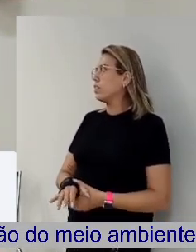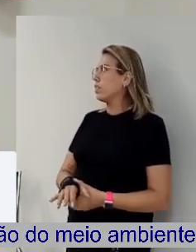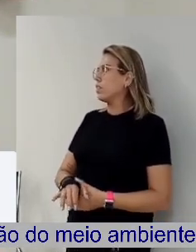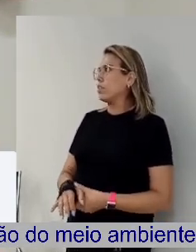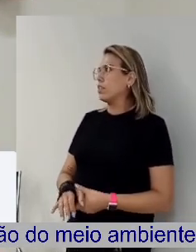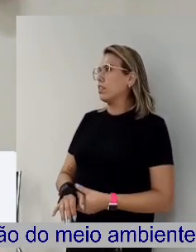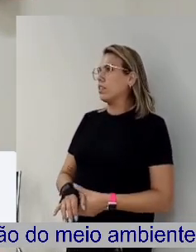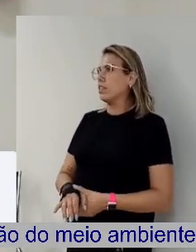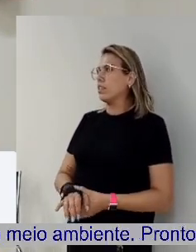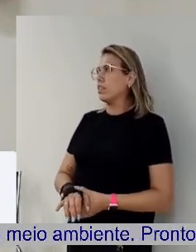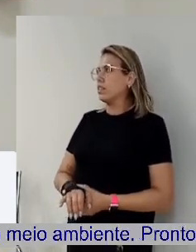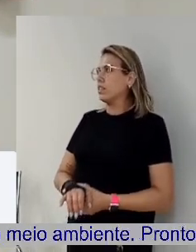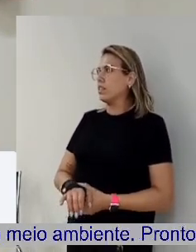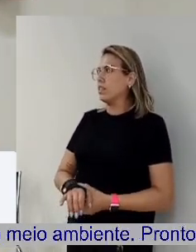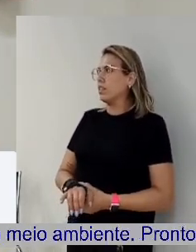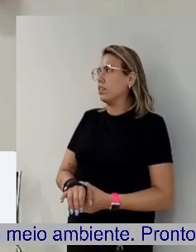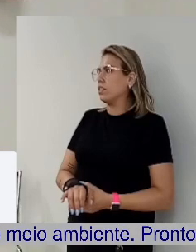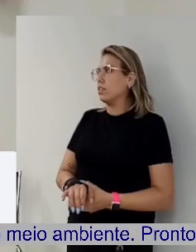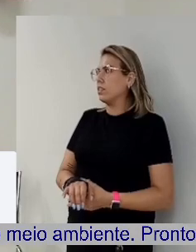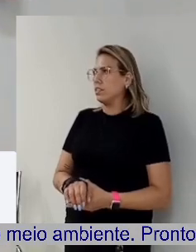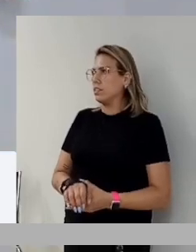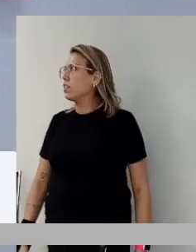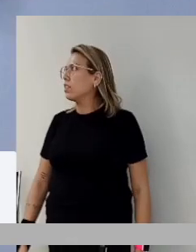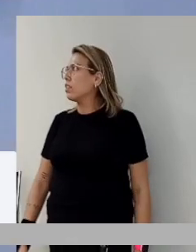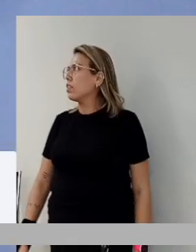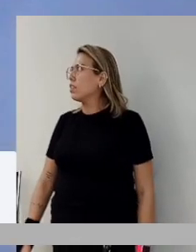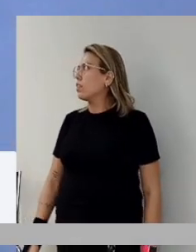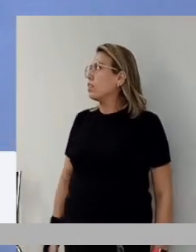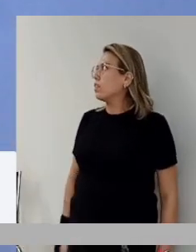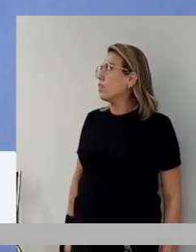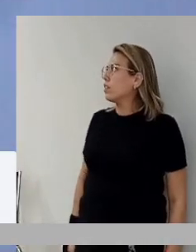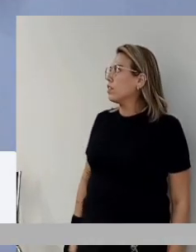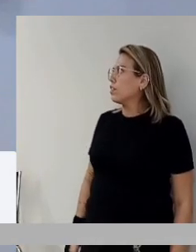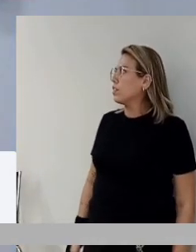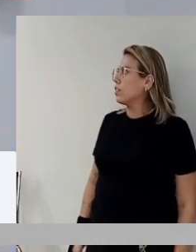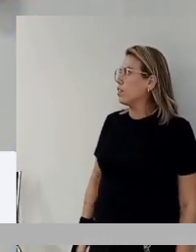ambiente pronto eu que eu tenho que falar senhor